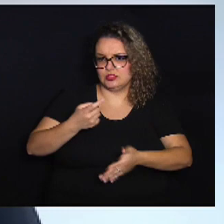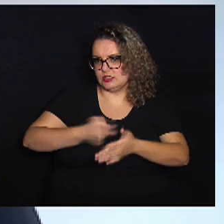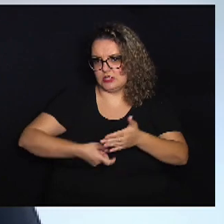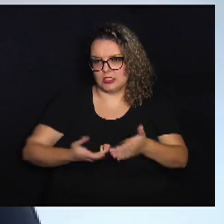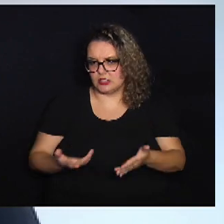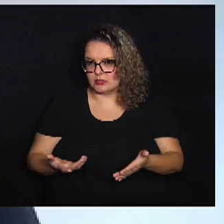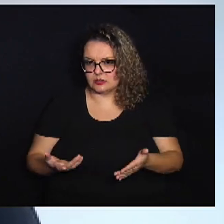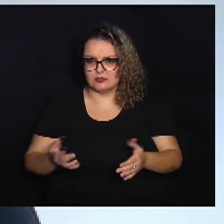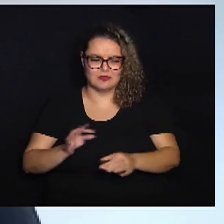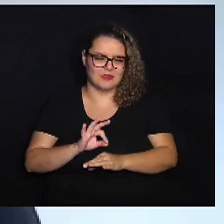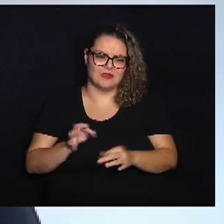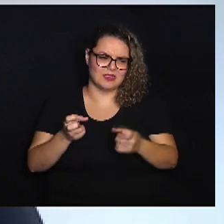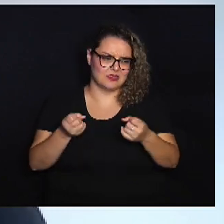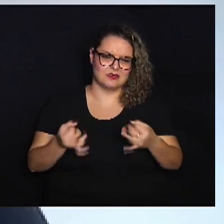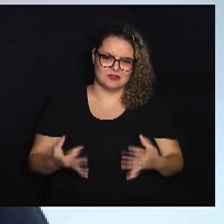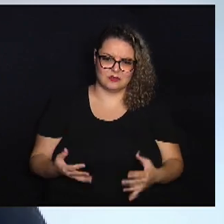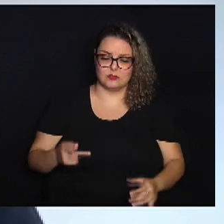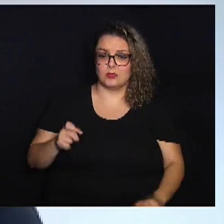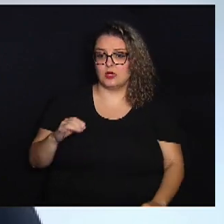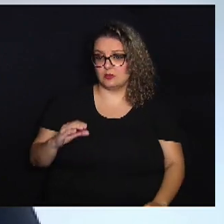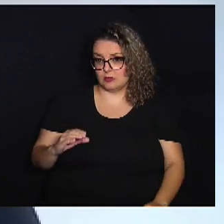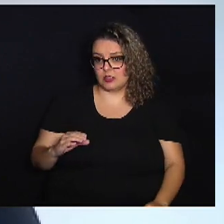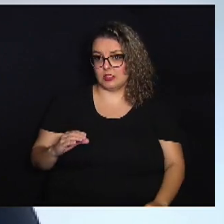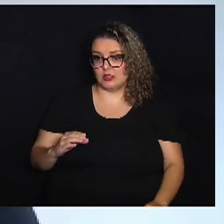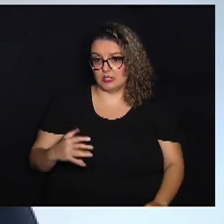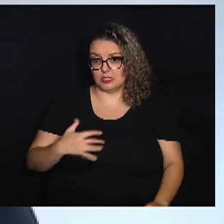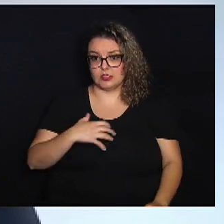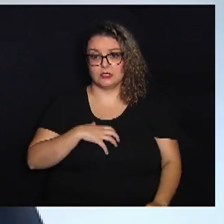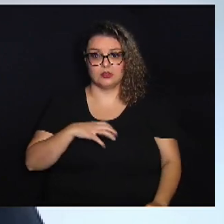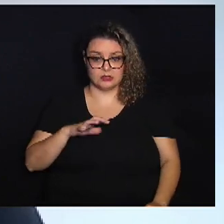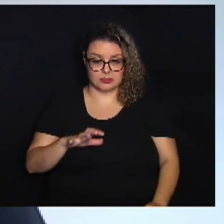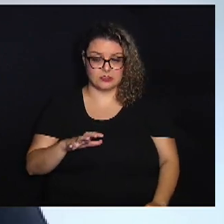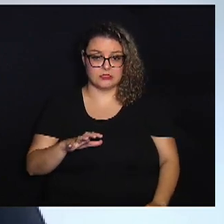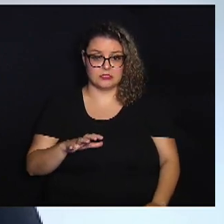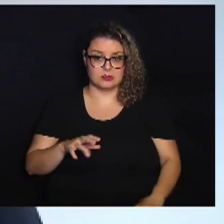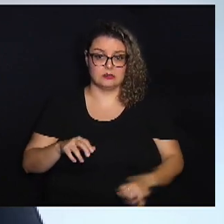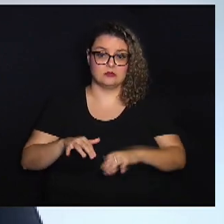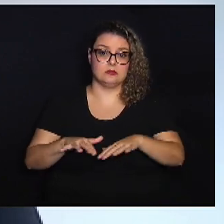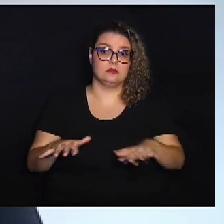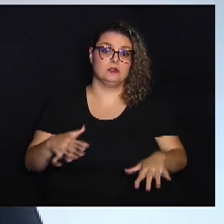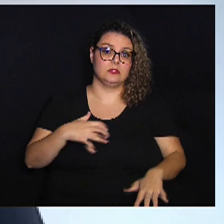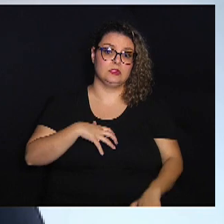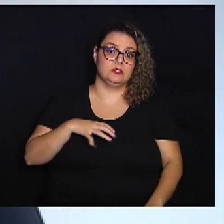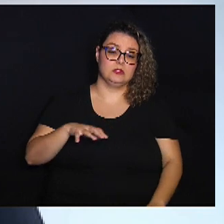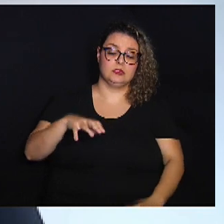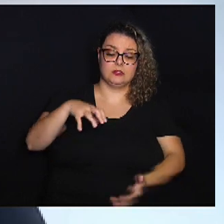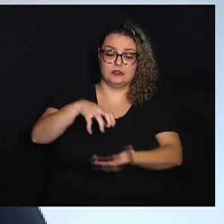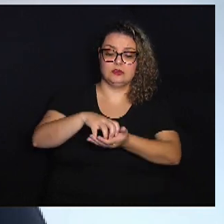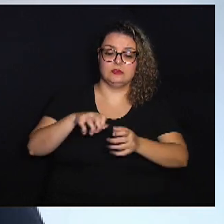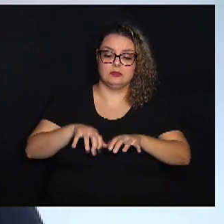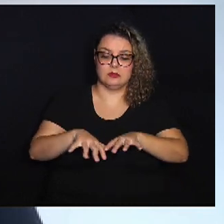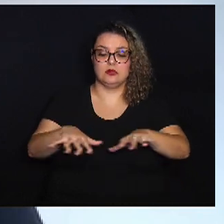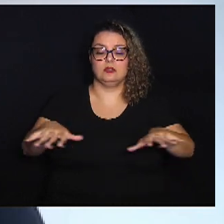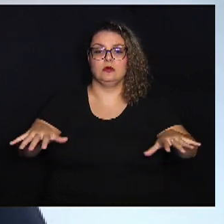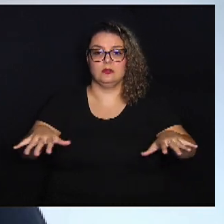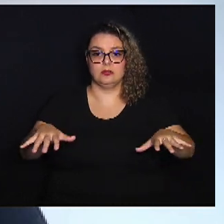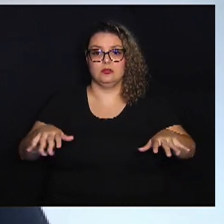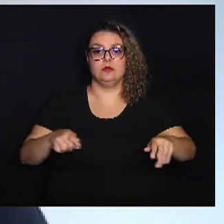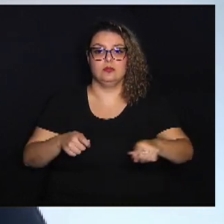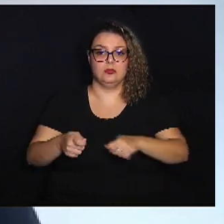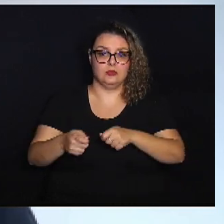nada justifica uma PEC dessa abrangência que descentralize, né, o